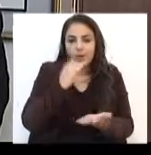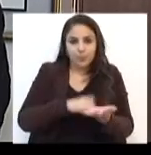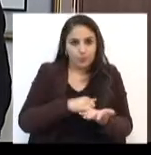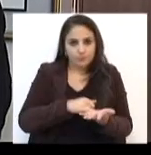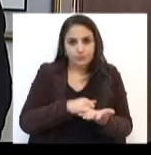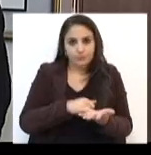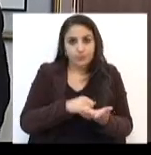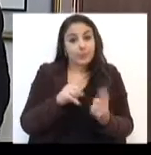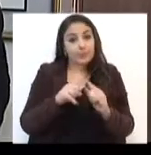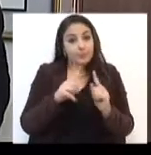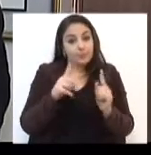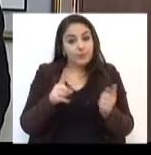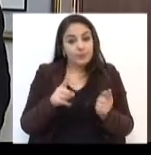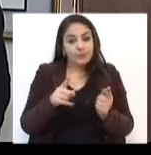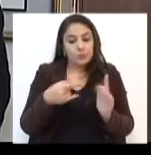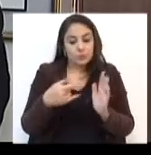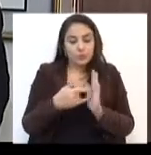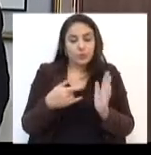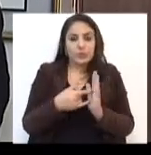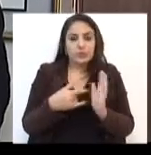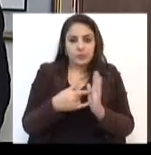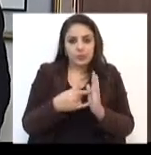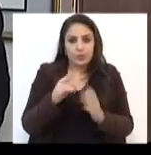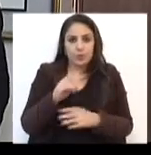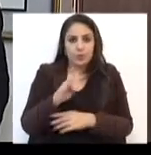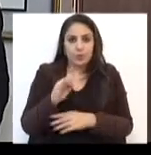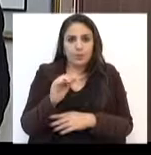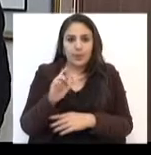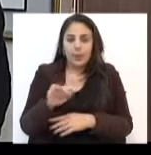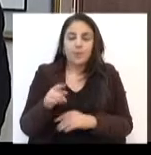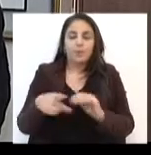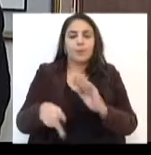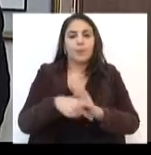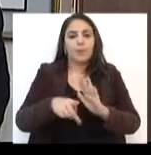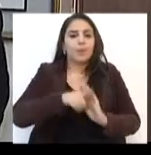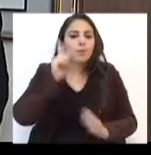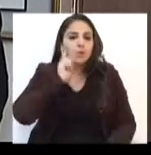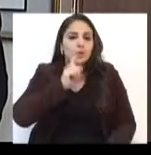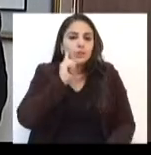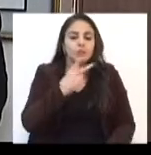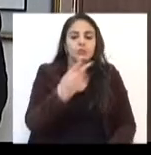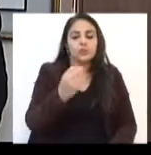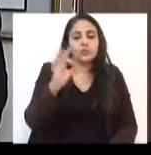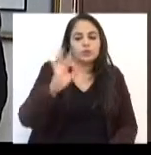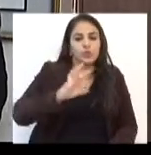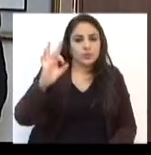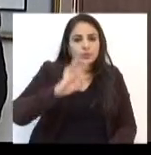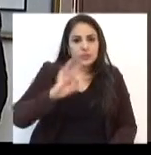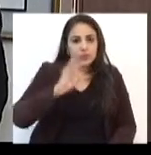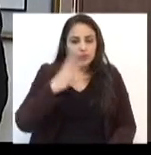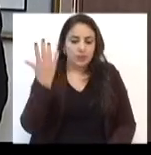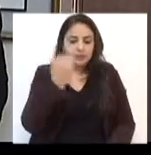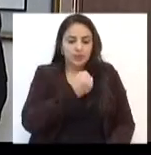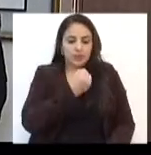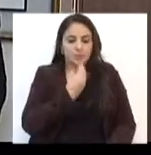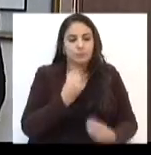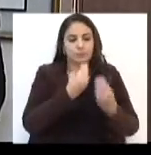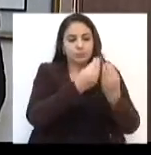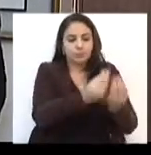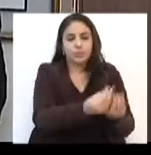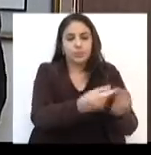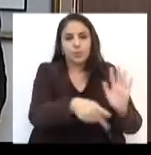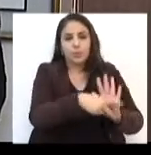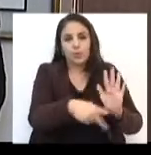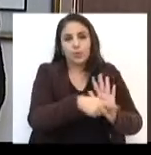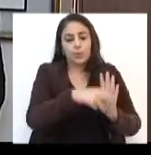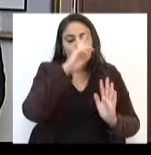Aliás, o aplicativo do Uber é americano e 20% do que é arrecadado vai para o